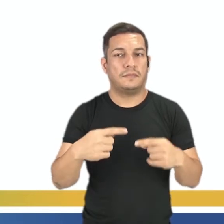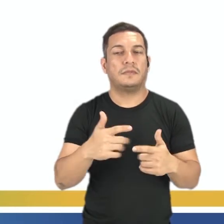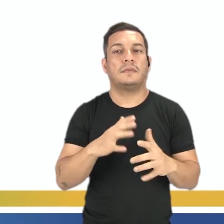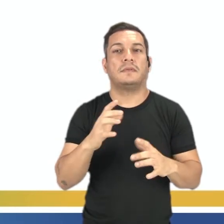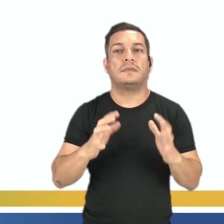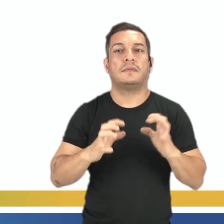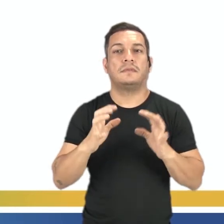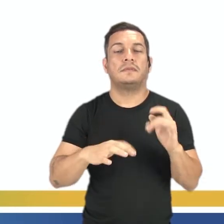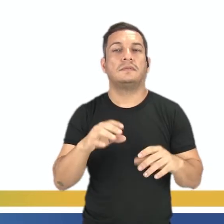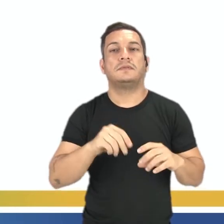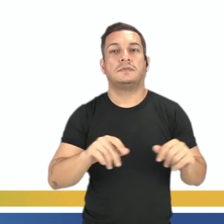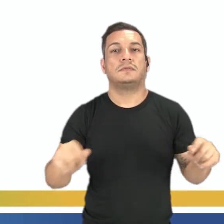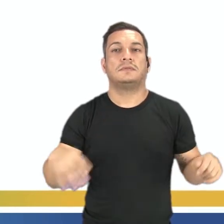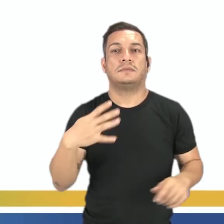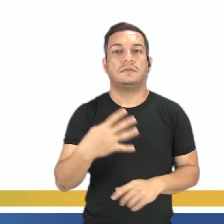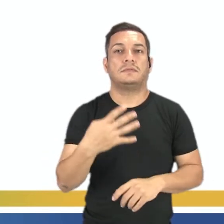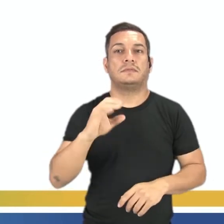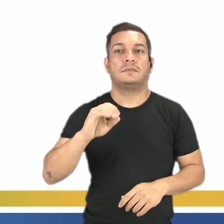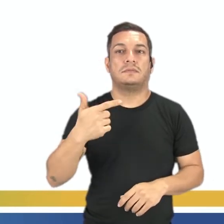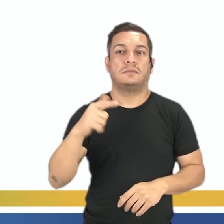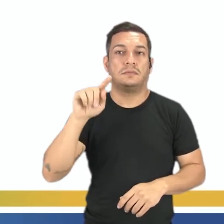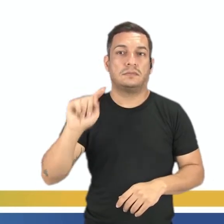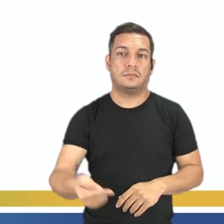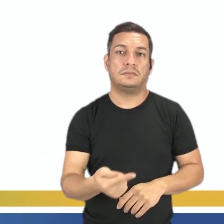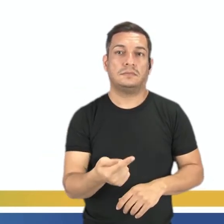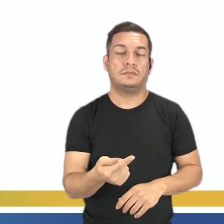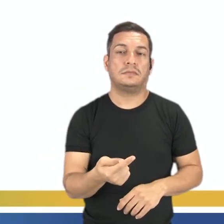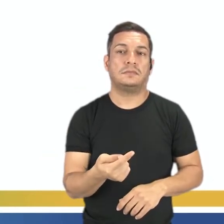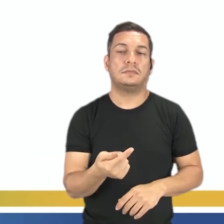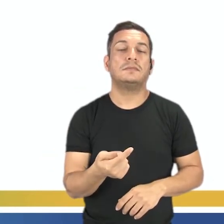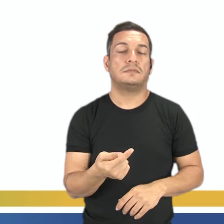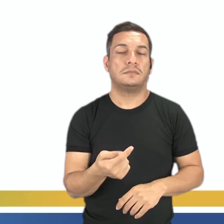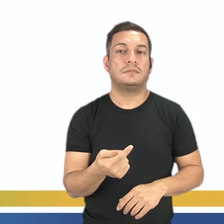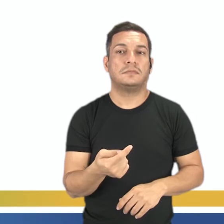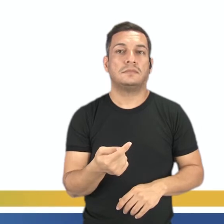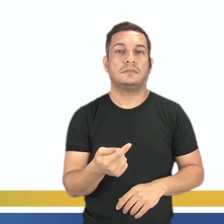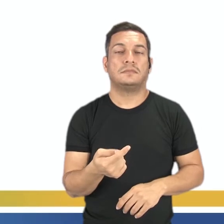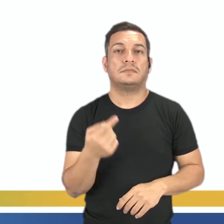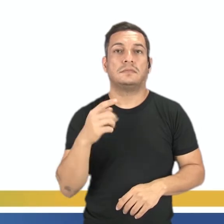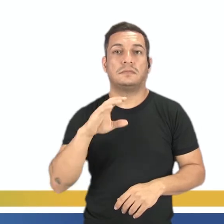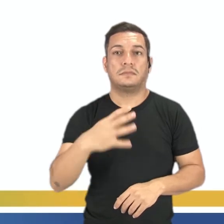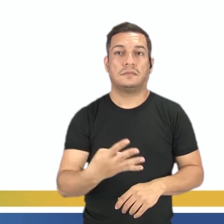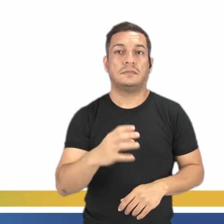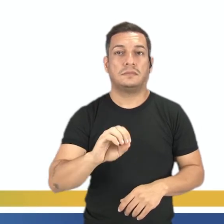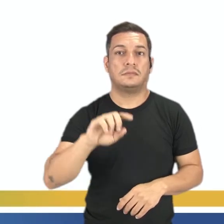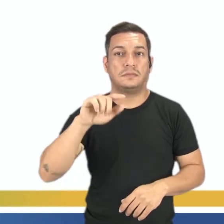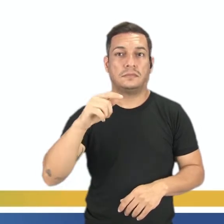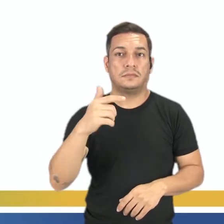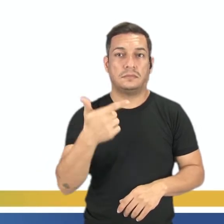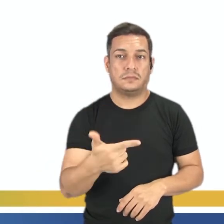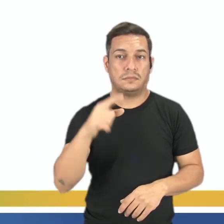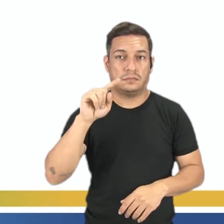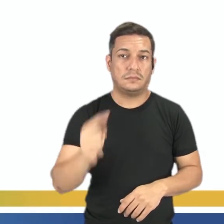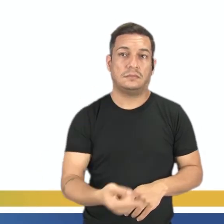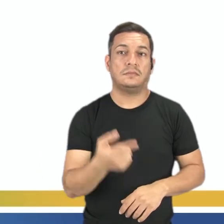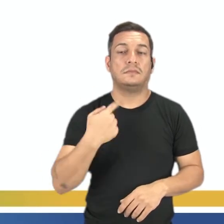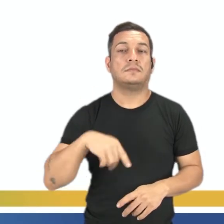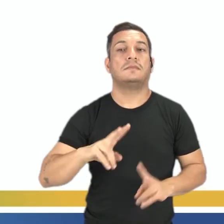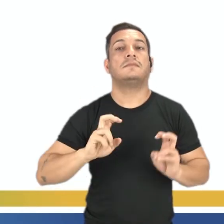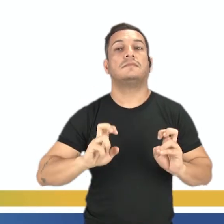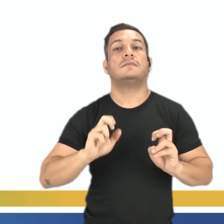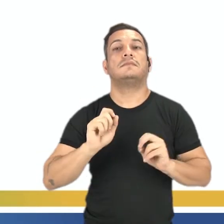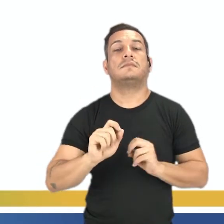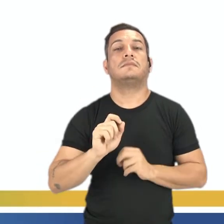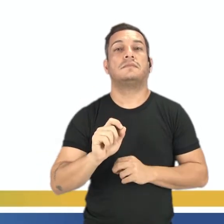terra, com cerca de 402 milhões, né, de hectares, né, então 402 mil hectares. Então nós podemos